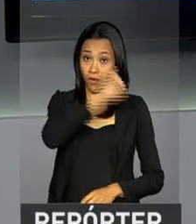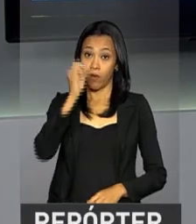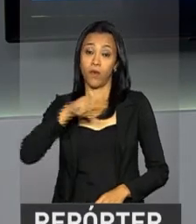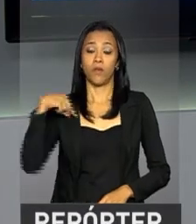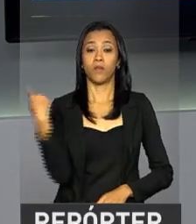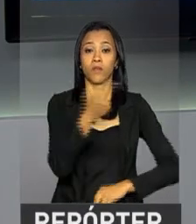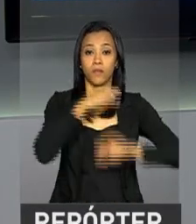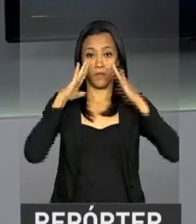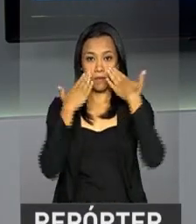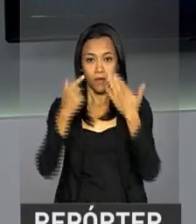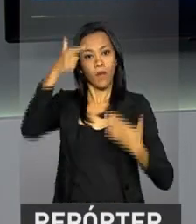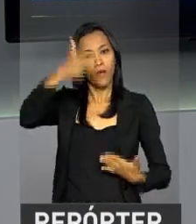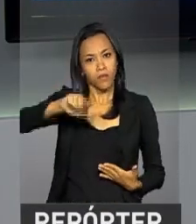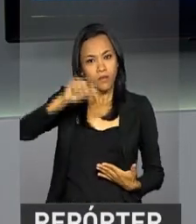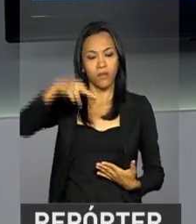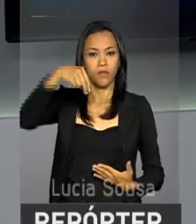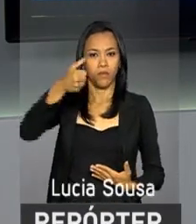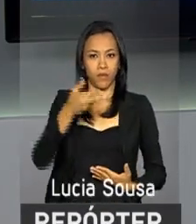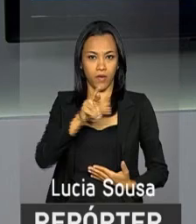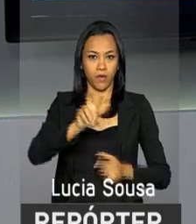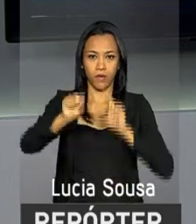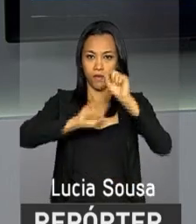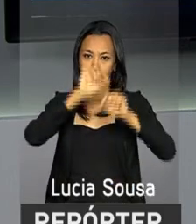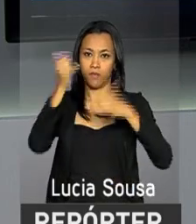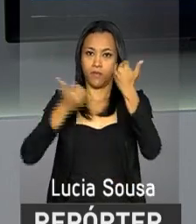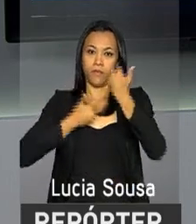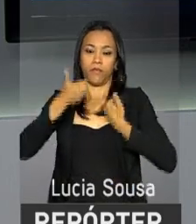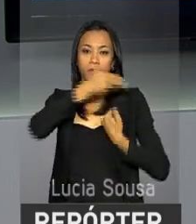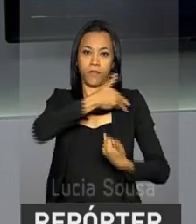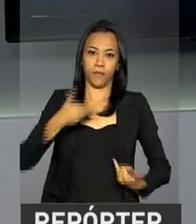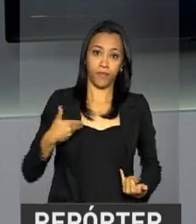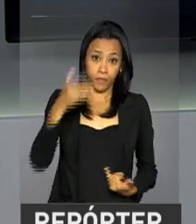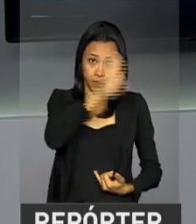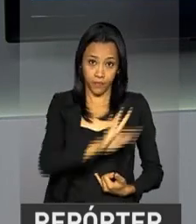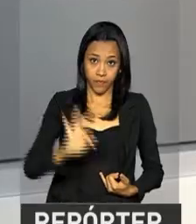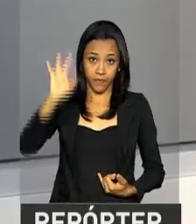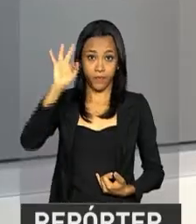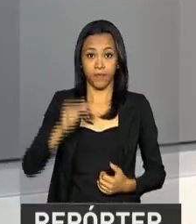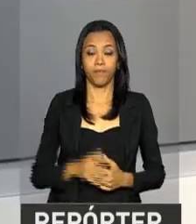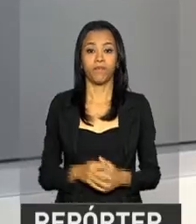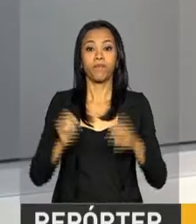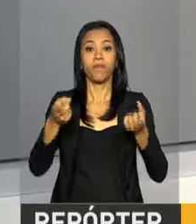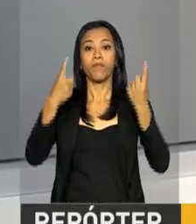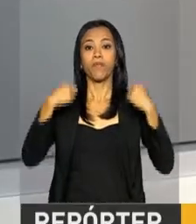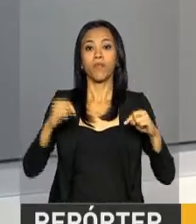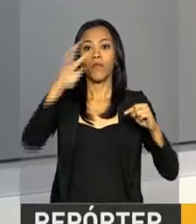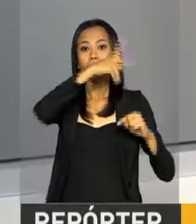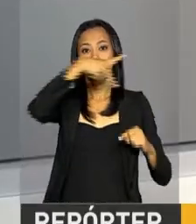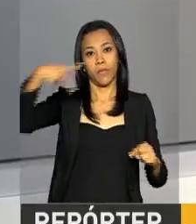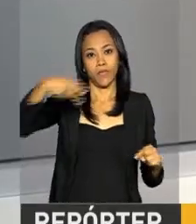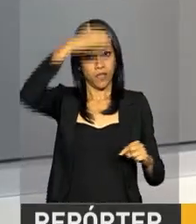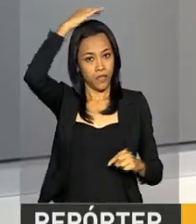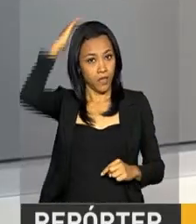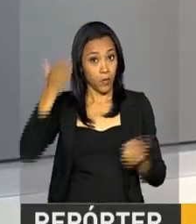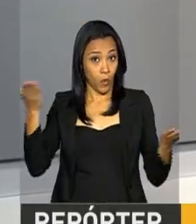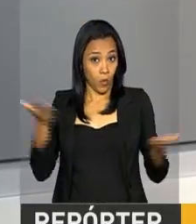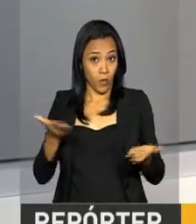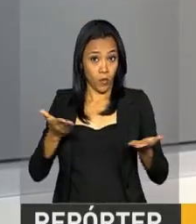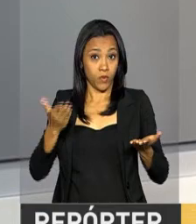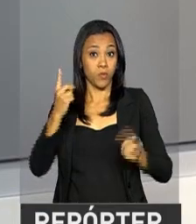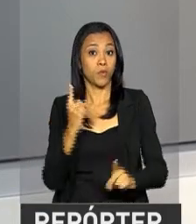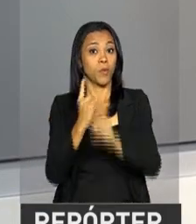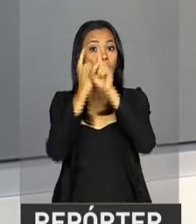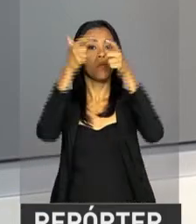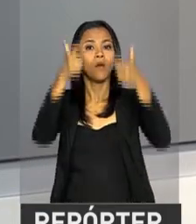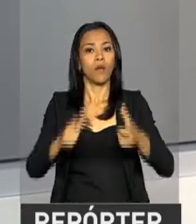Olá, no ar mais uma edição do Repórter NBR com as notícias do governo federal. O presidente Michel Temer recebe hoje no